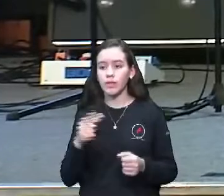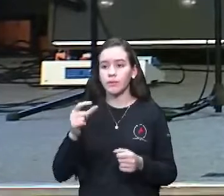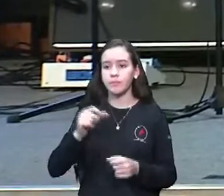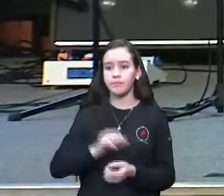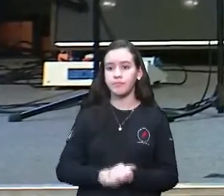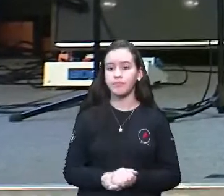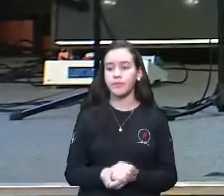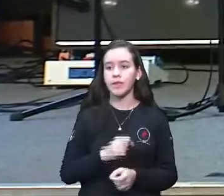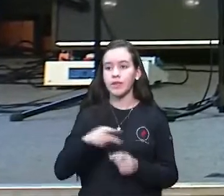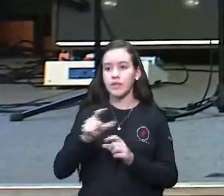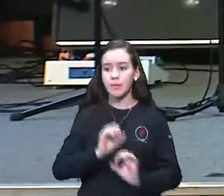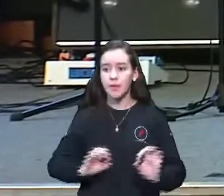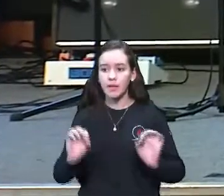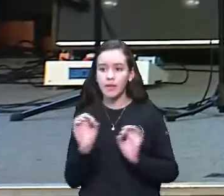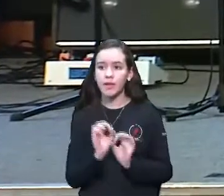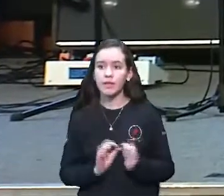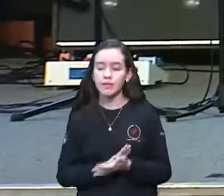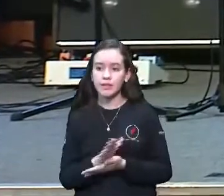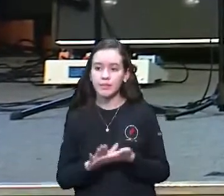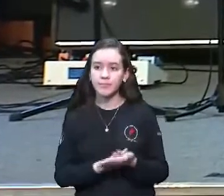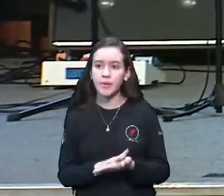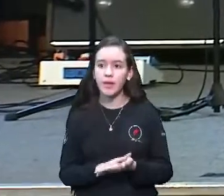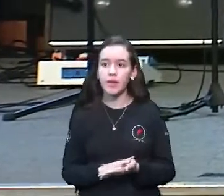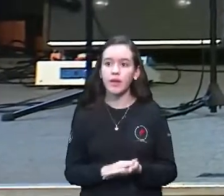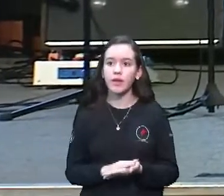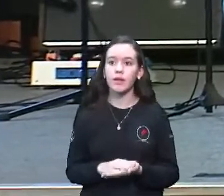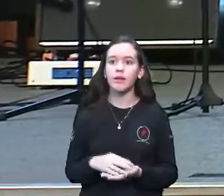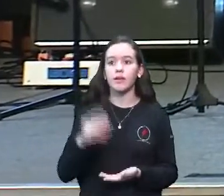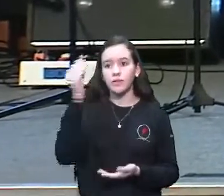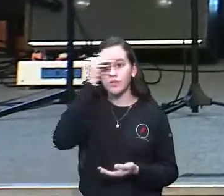que não semear, é desistir de uma semente.